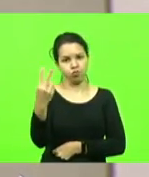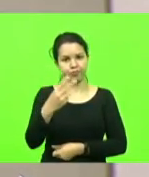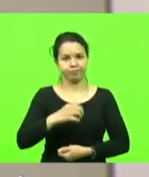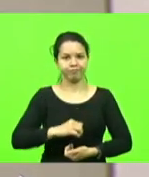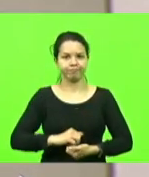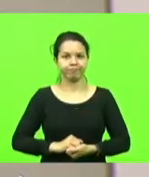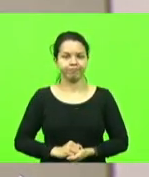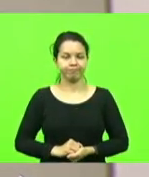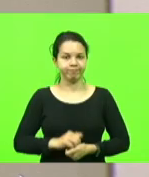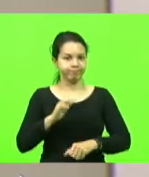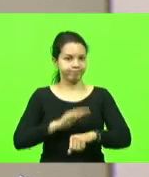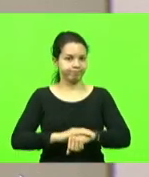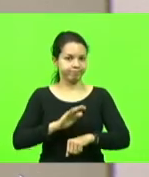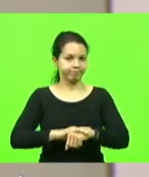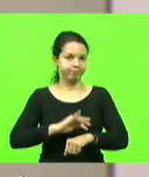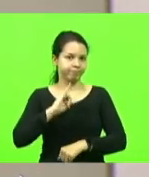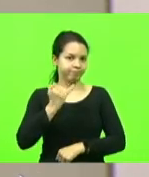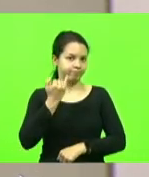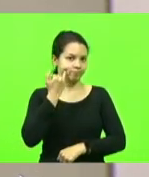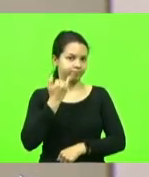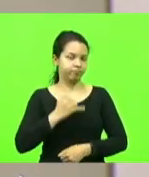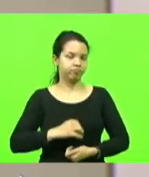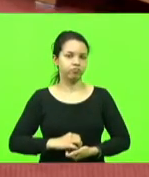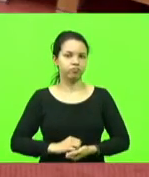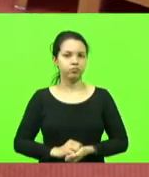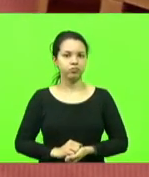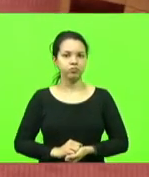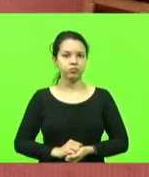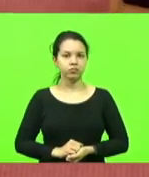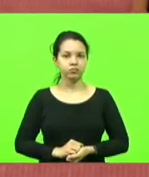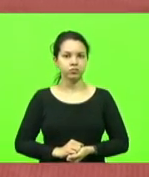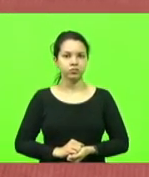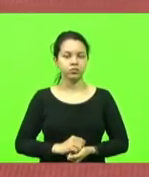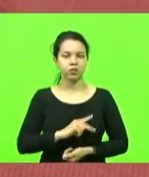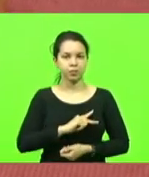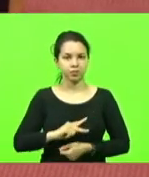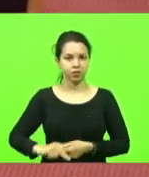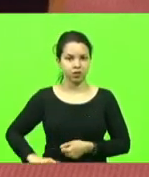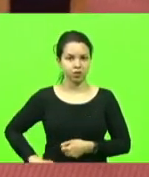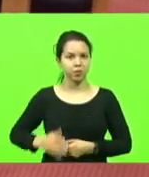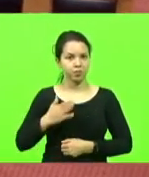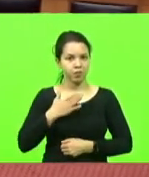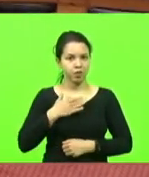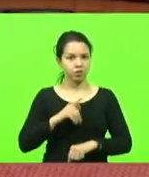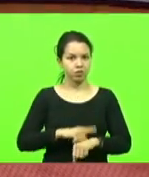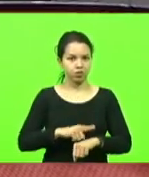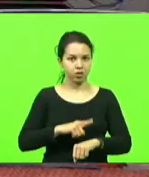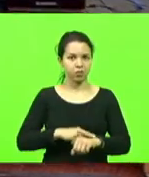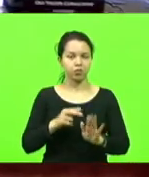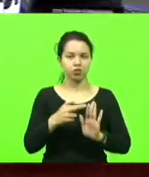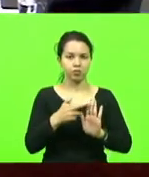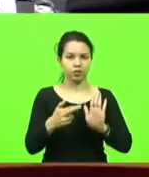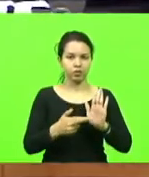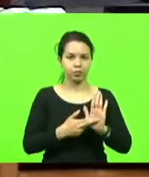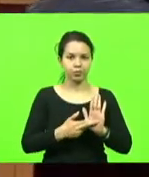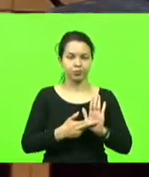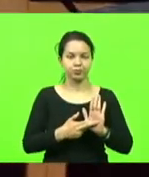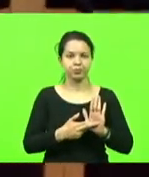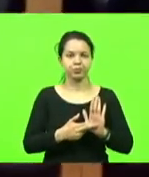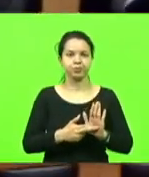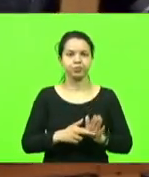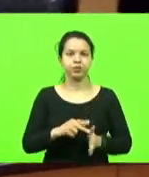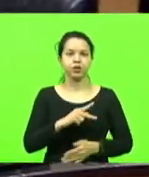palavra, o autor deputado José Lopes. Presidente, eu queria o meu tempo de 5 minutos. Vossa Excelência tem um tempo regimental.